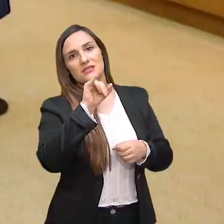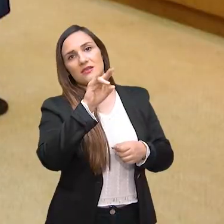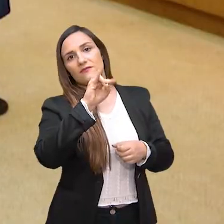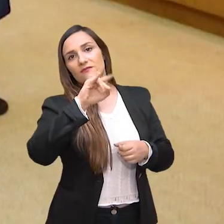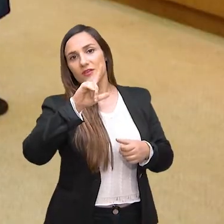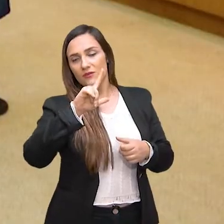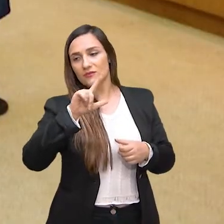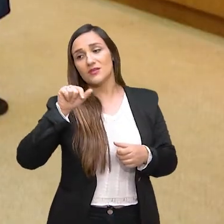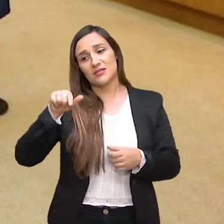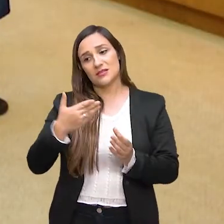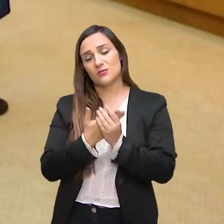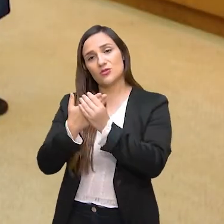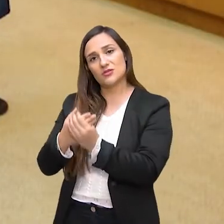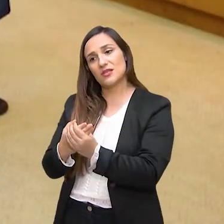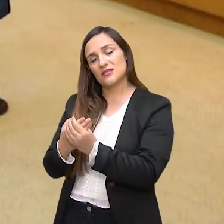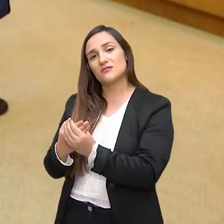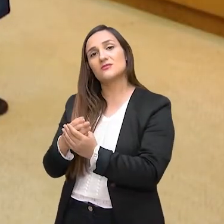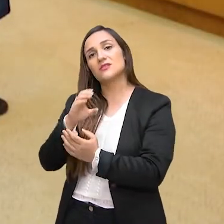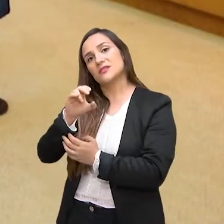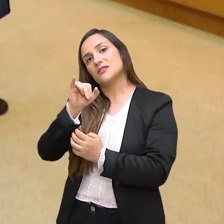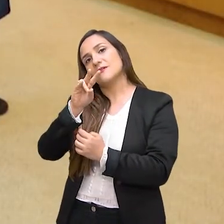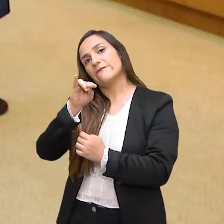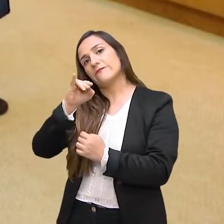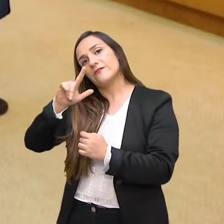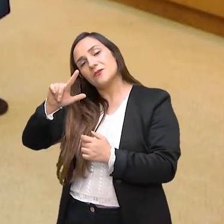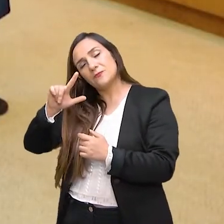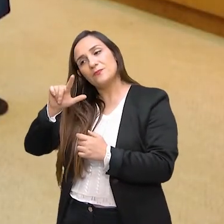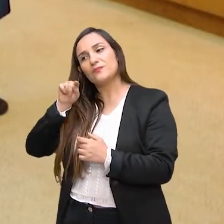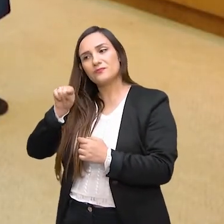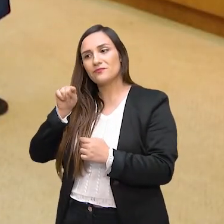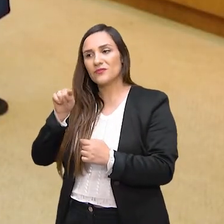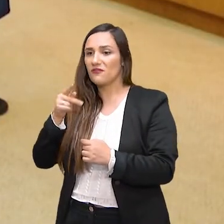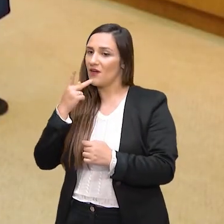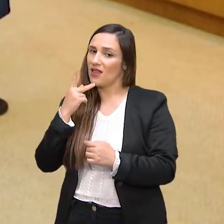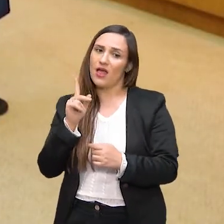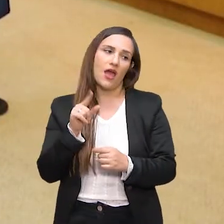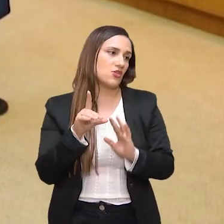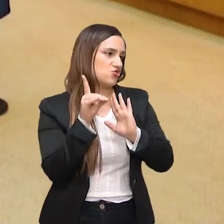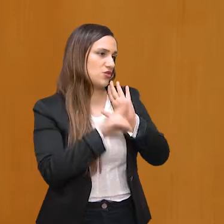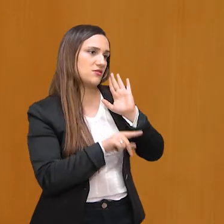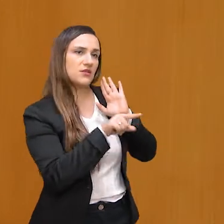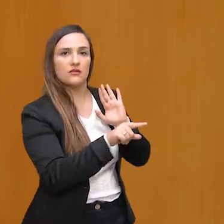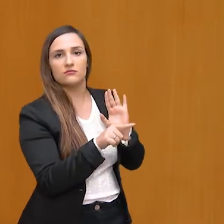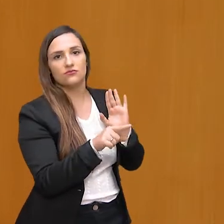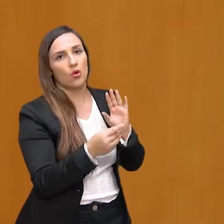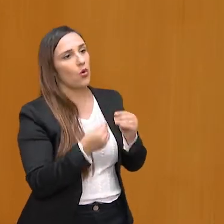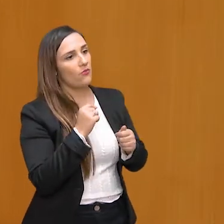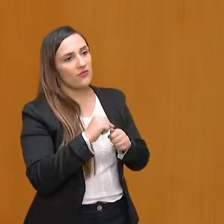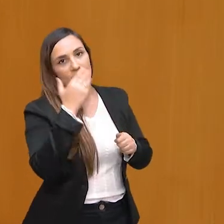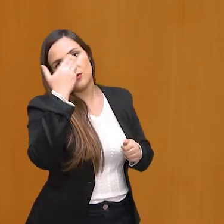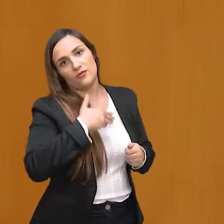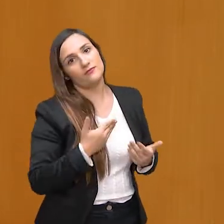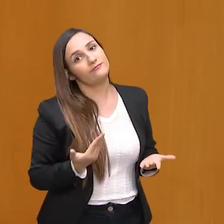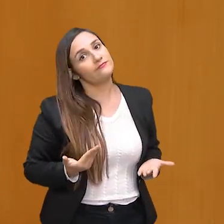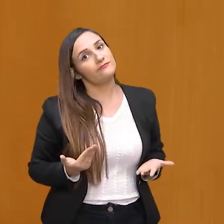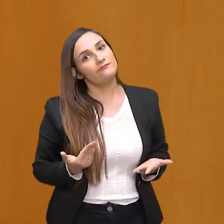E hoje, inclusive, o Código de Processo Civil alçou o direito à prova a um direito material. Quer dizer, você pode